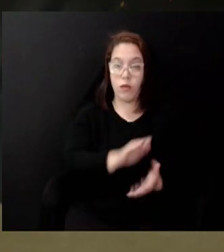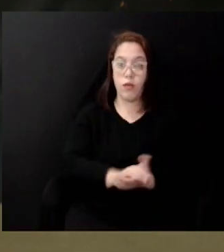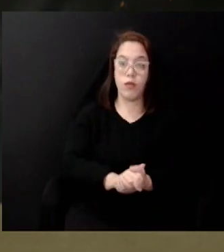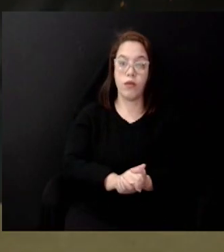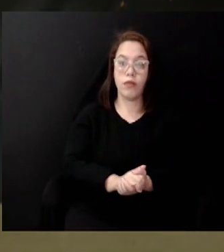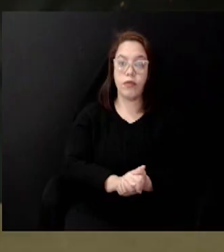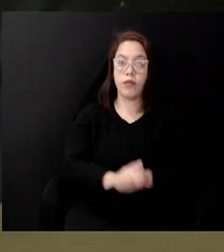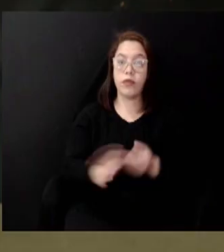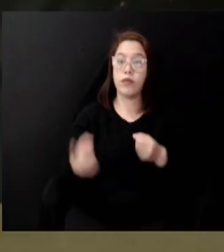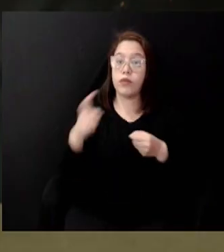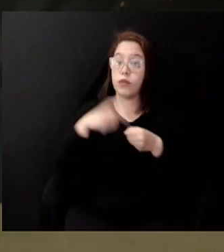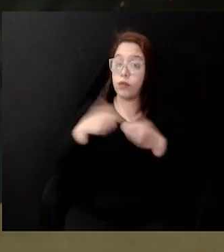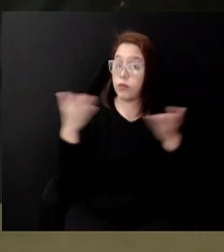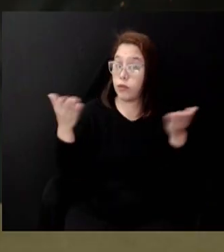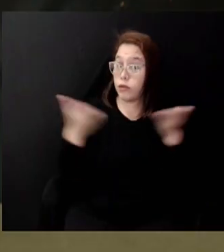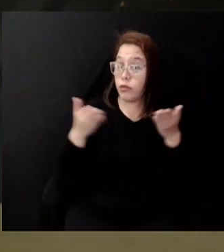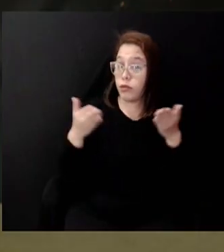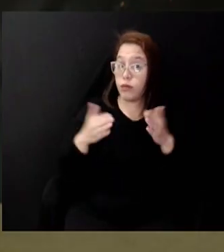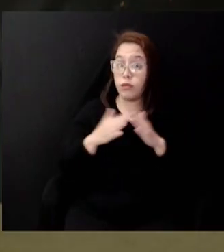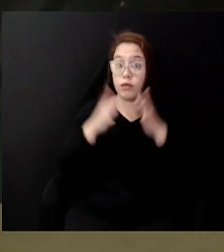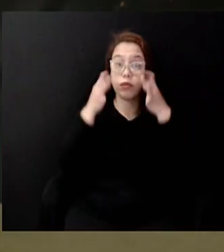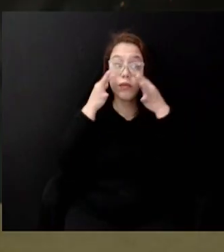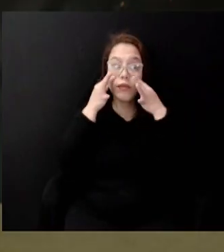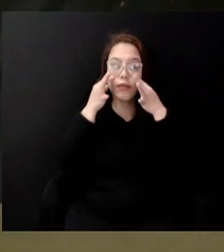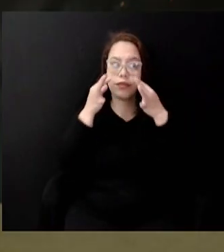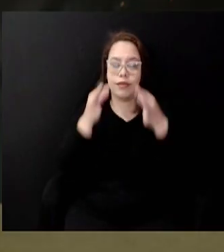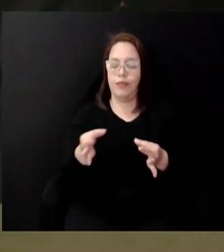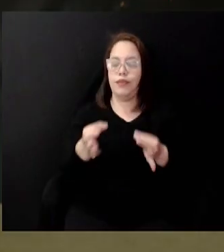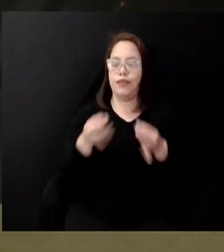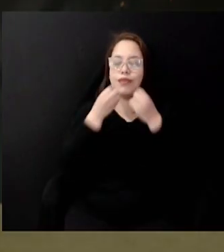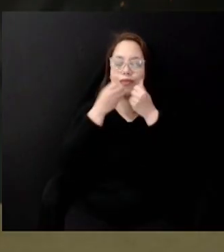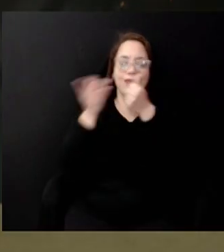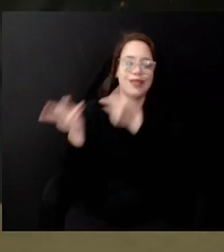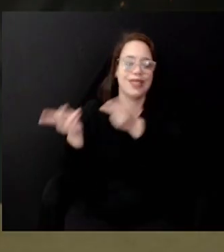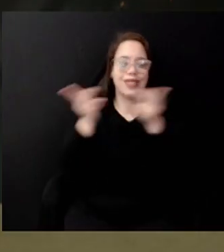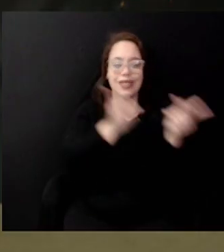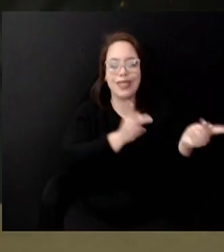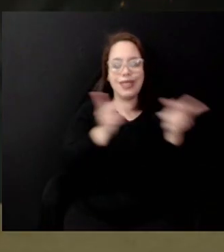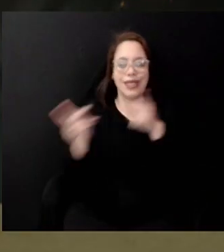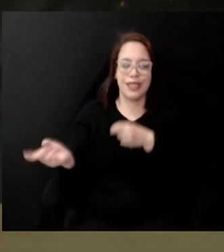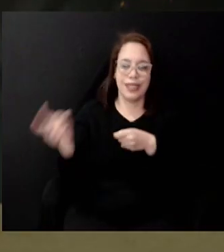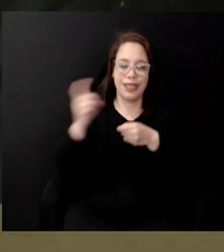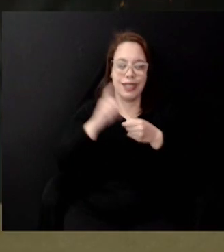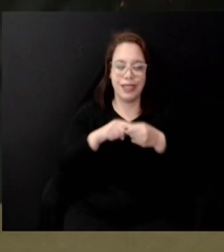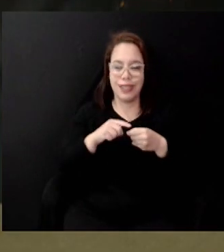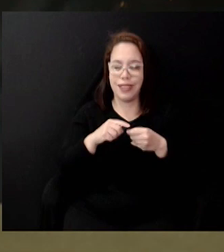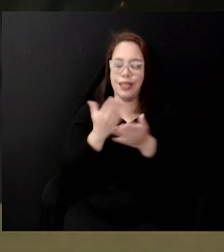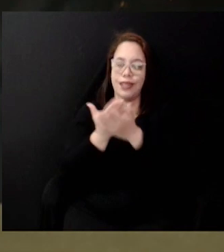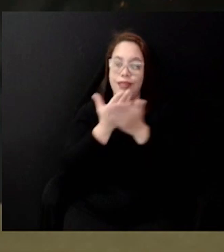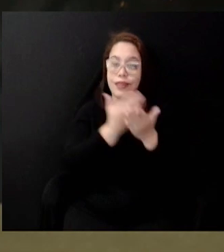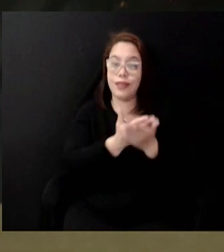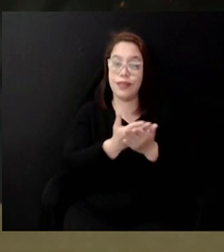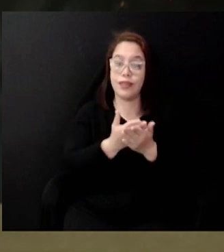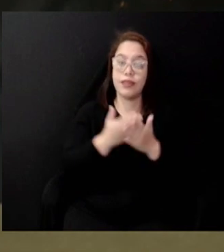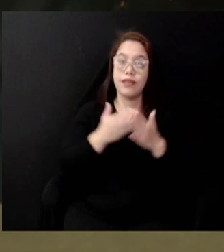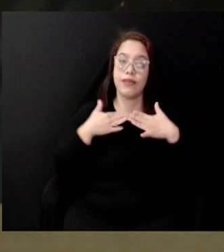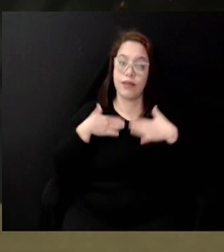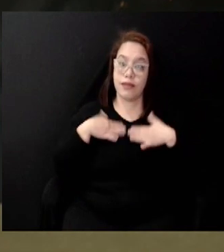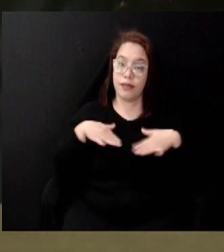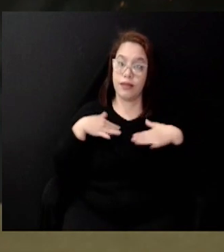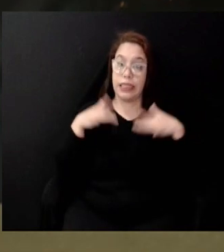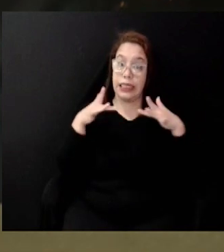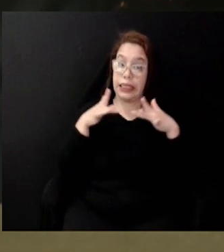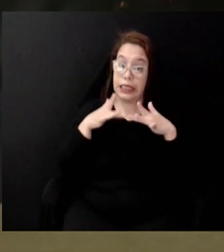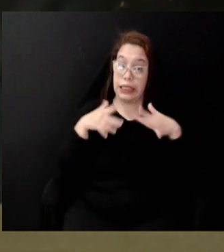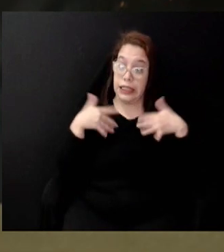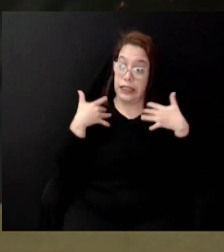hoje para a escola, fiquem atentos aí, sejam bem-vindos de volta às aulas e vamos cuidar com essa conexão exacerbada